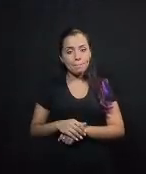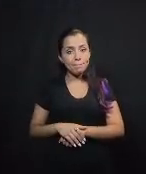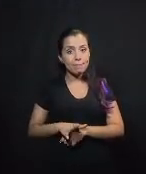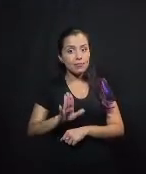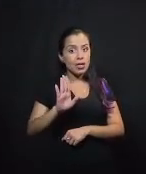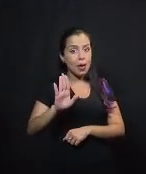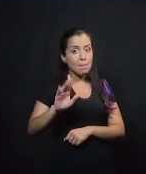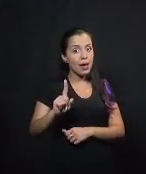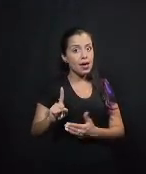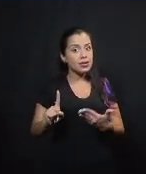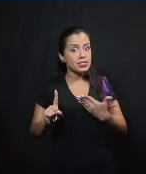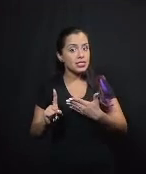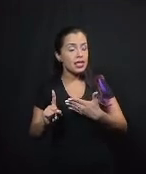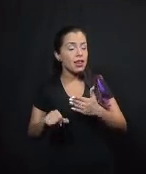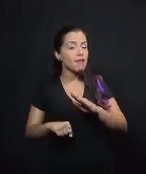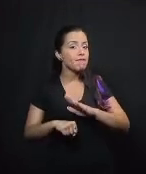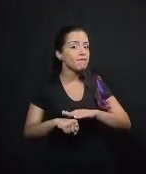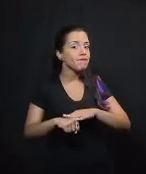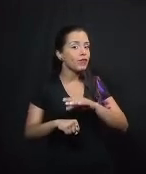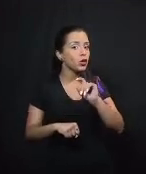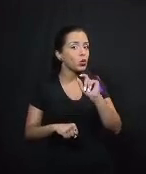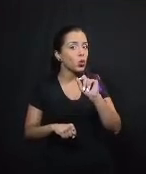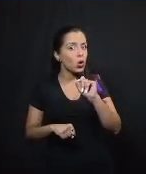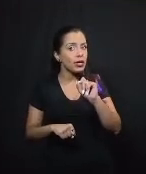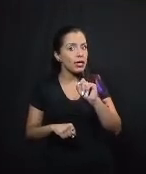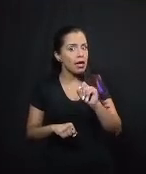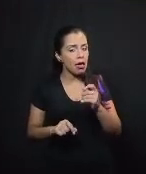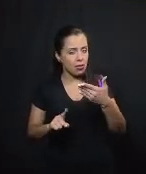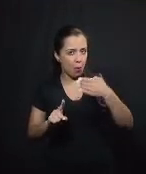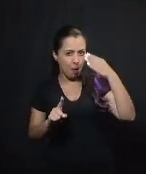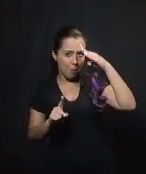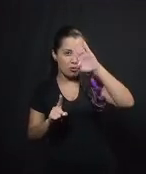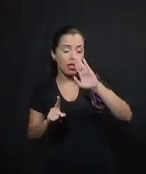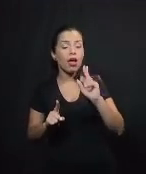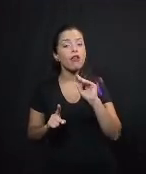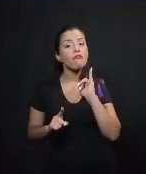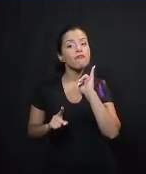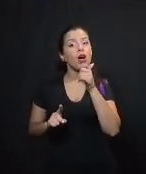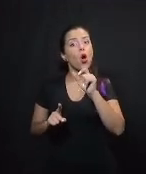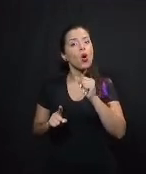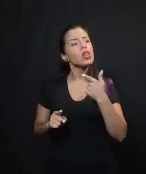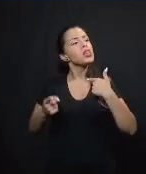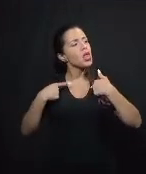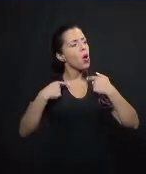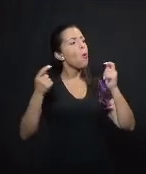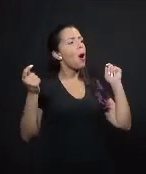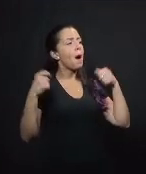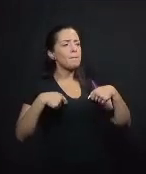apresentou como o homem que seria capaz, com a sua força,